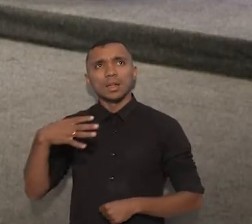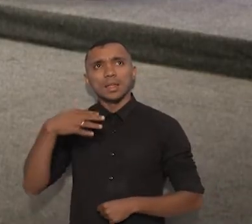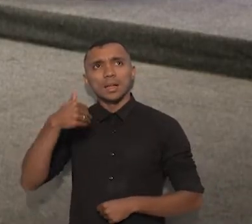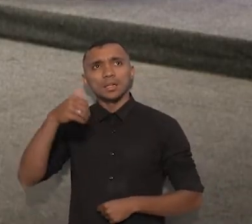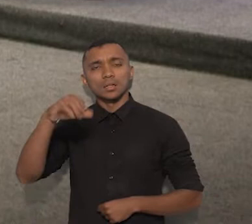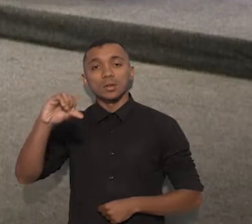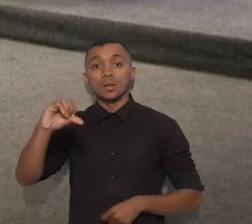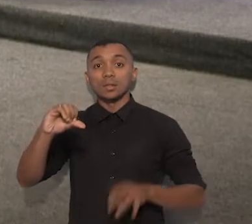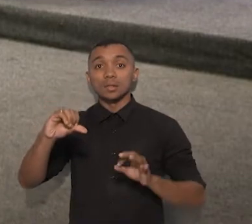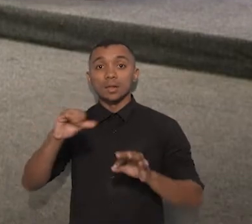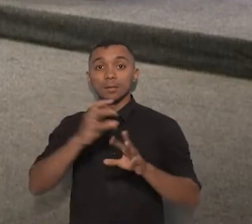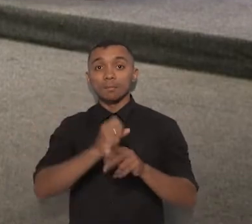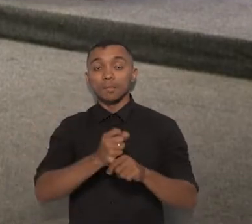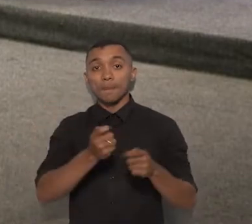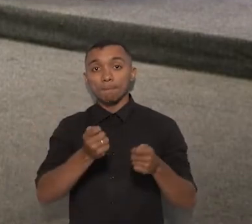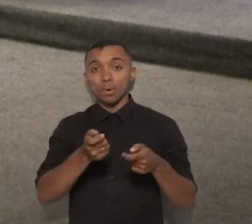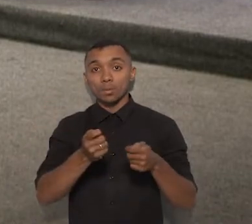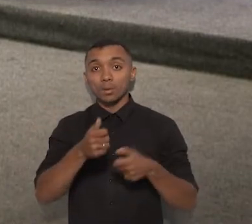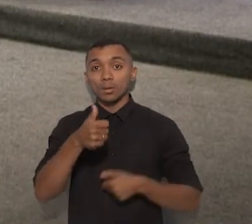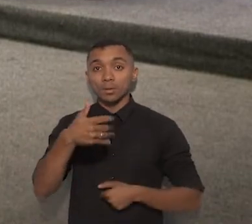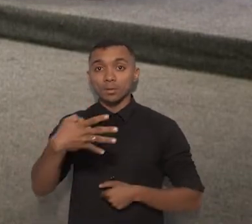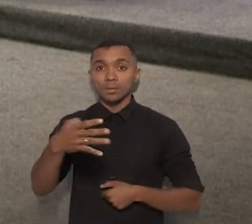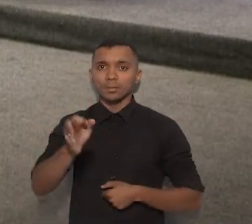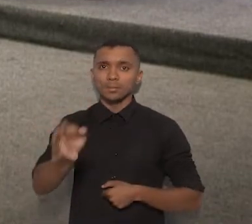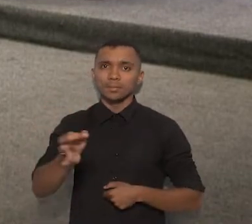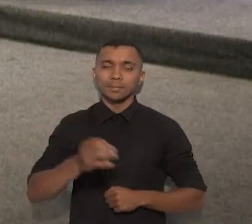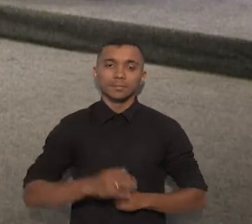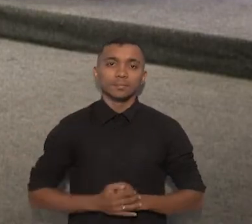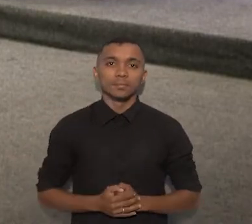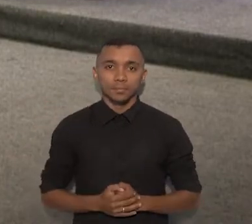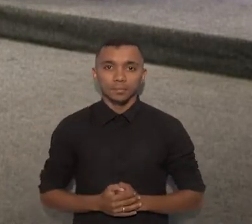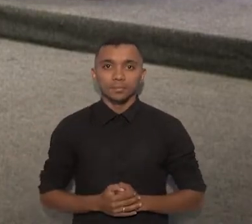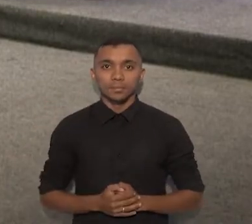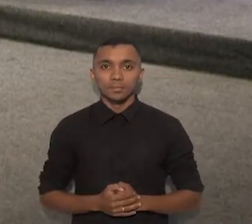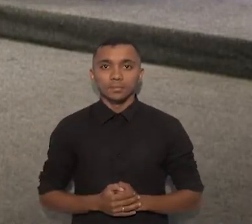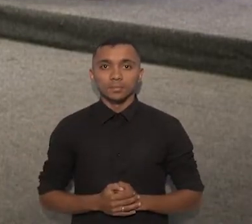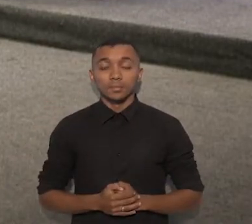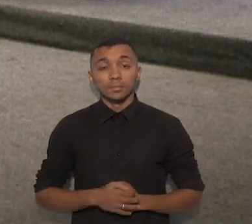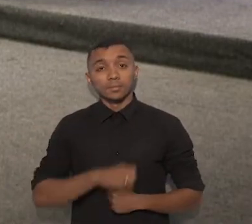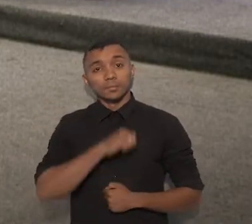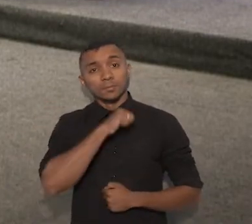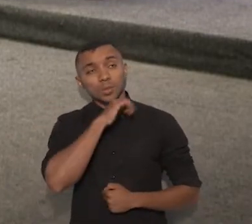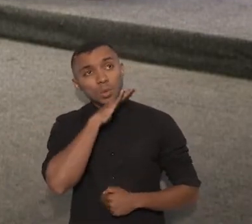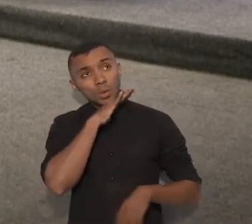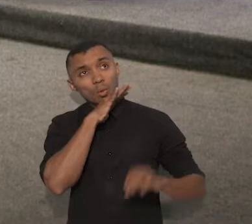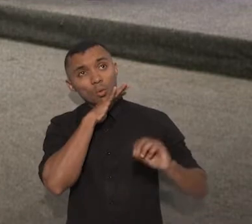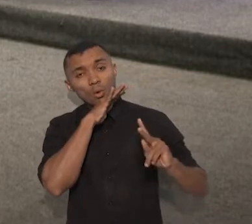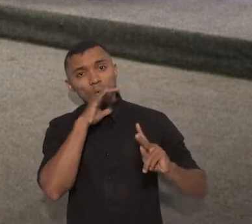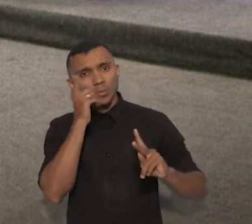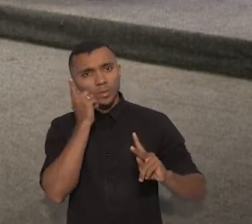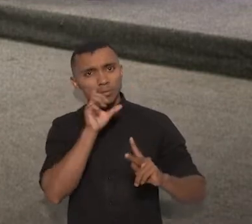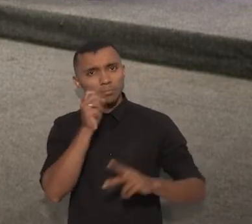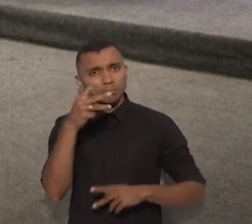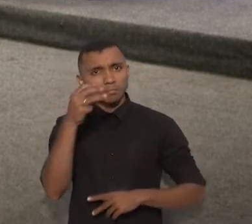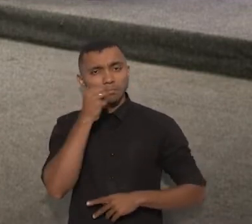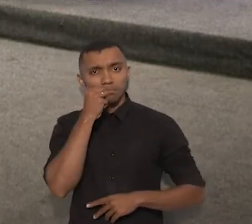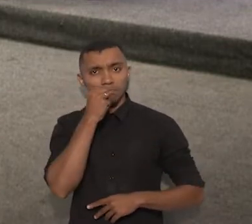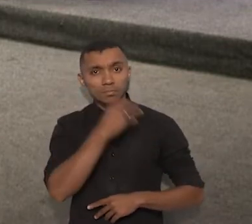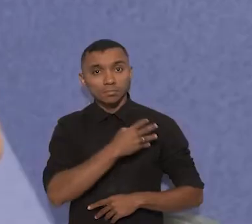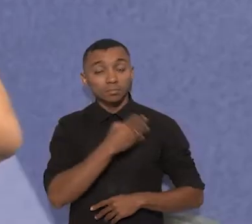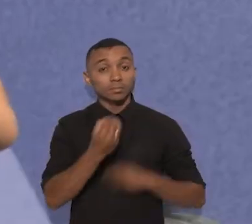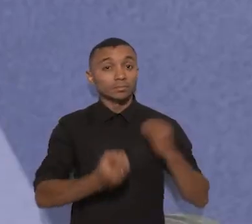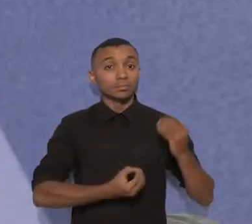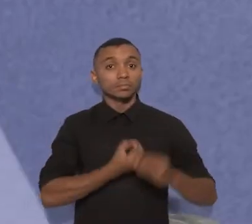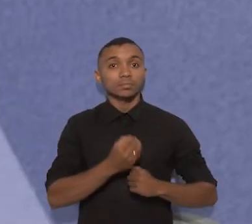décimo nono, com 14 pontos, não é isso? Exatamente. 14 pontos. Mesmo não jogando bem, valeu a vitória? Valeu os 3 pontos? Não, sem dúvida,